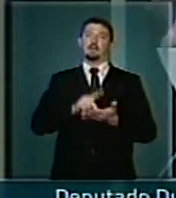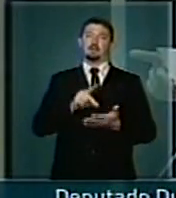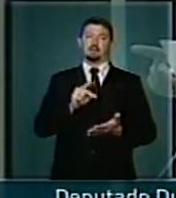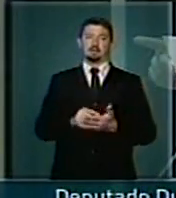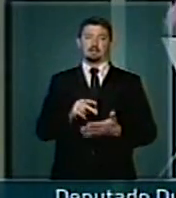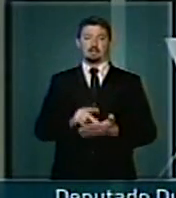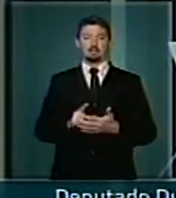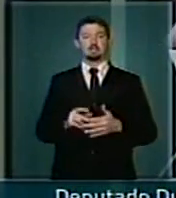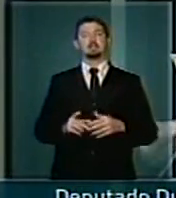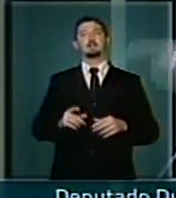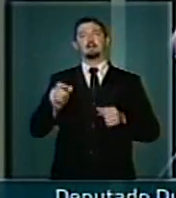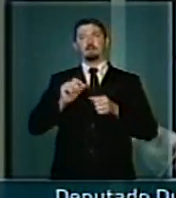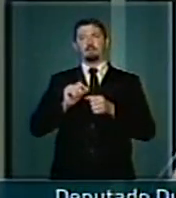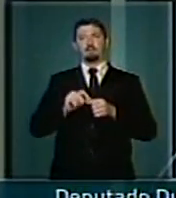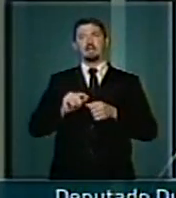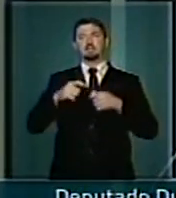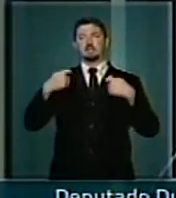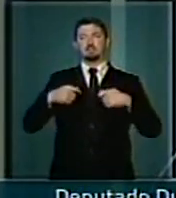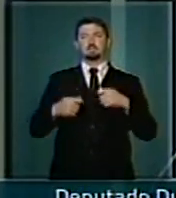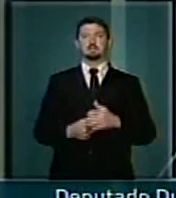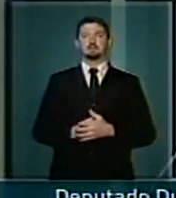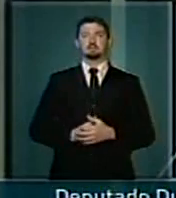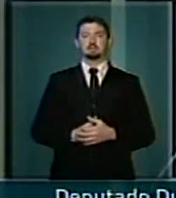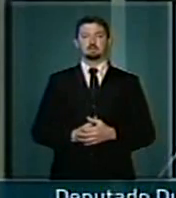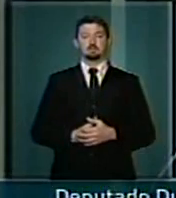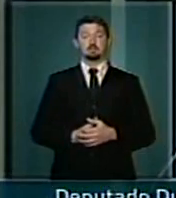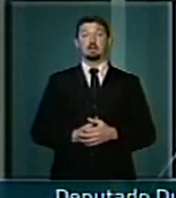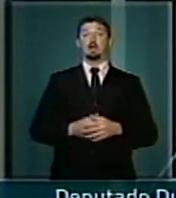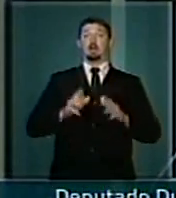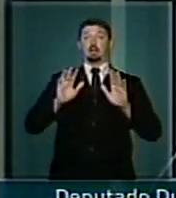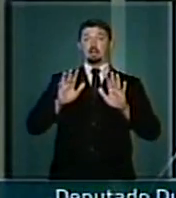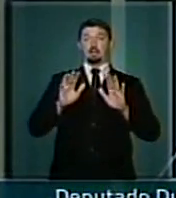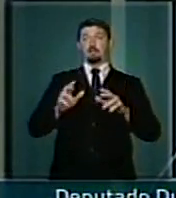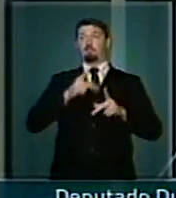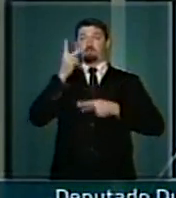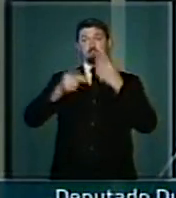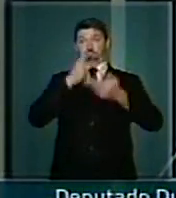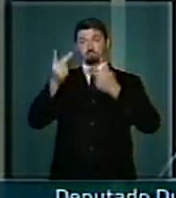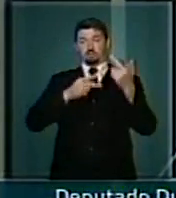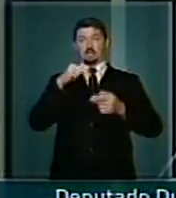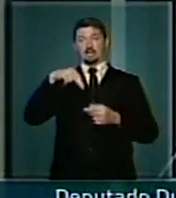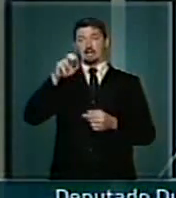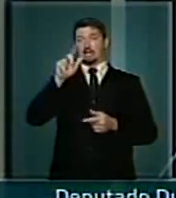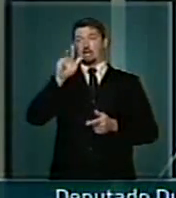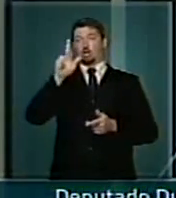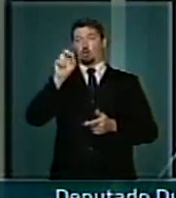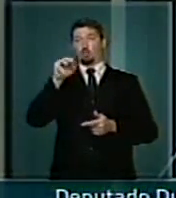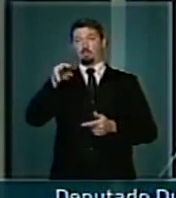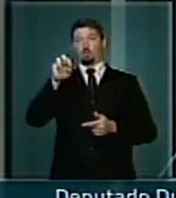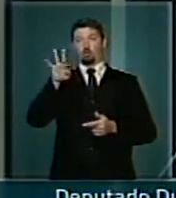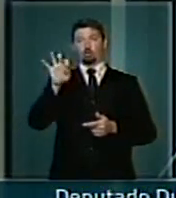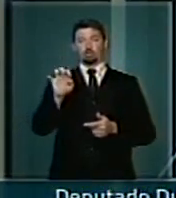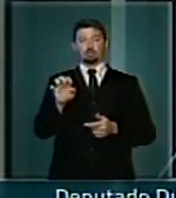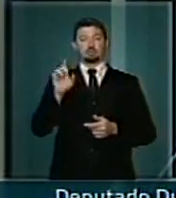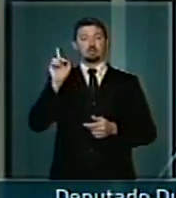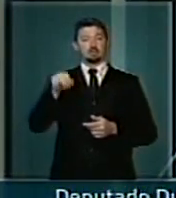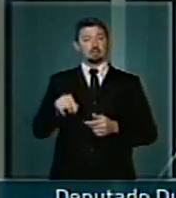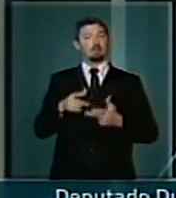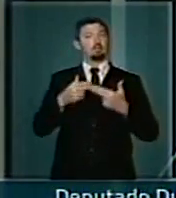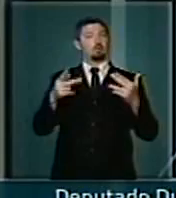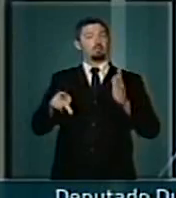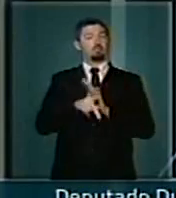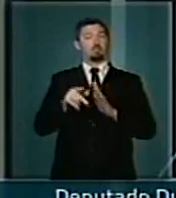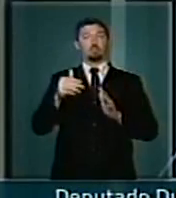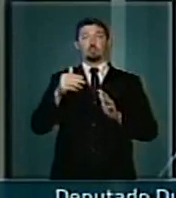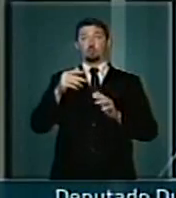e faça o que tem que ser feito. Aliás, essa verborragia do ministro Negromonte é o resultado do loteamento que o